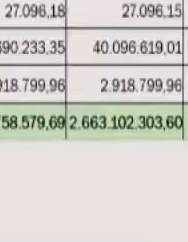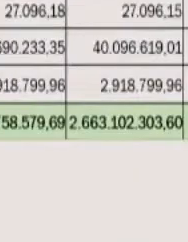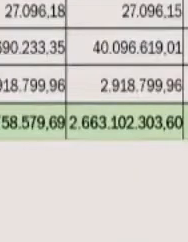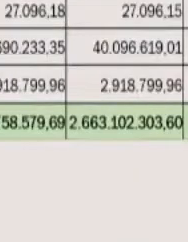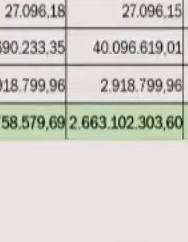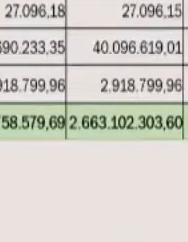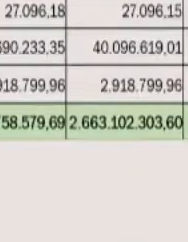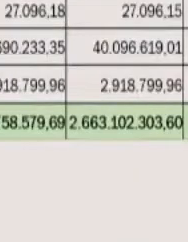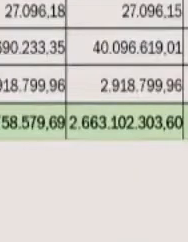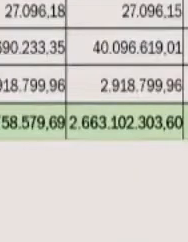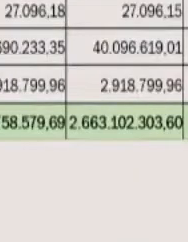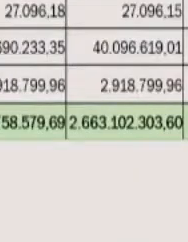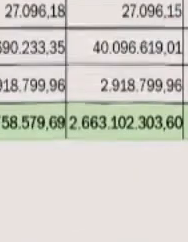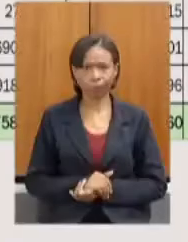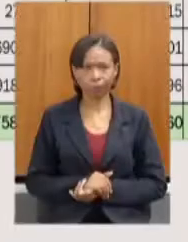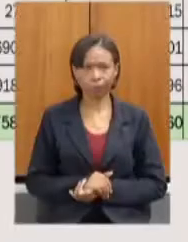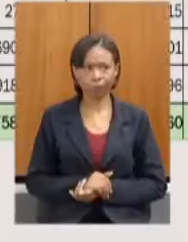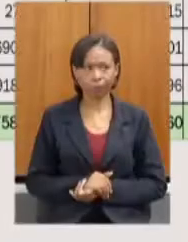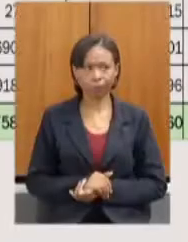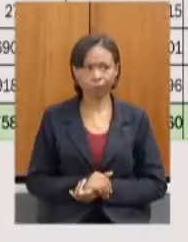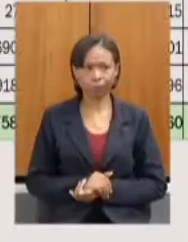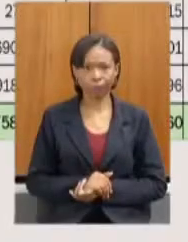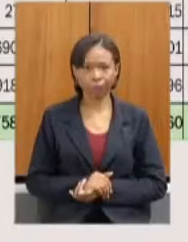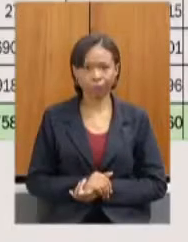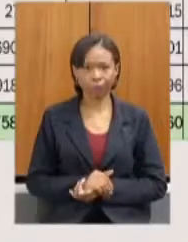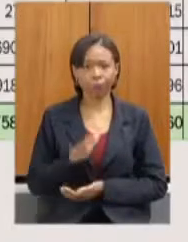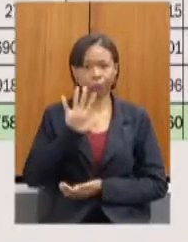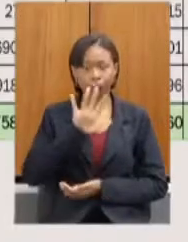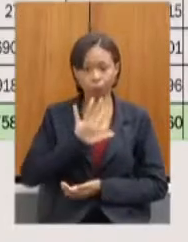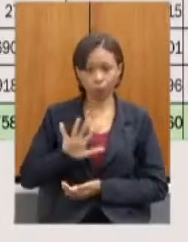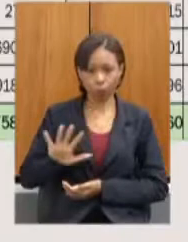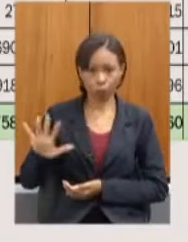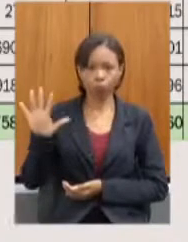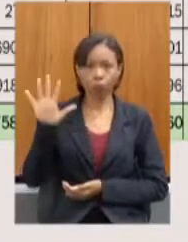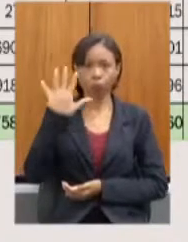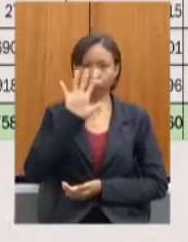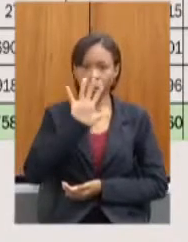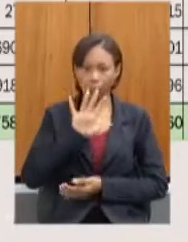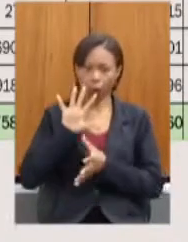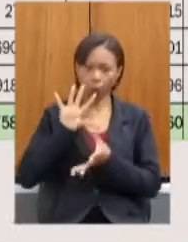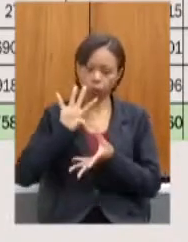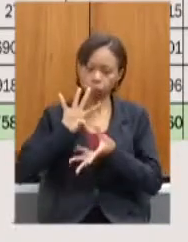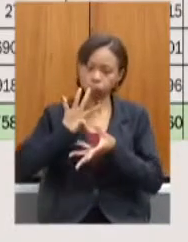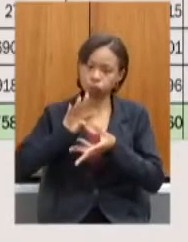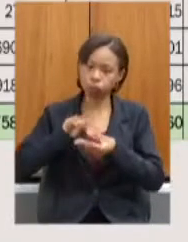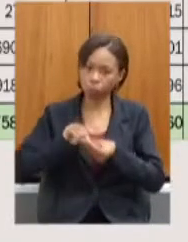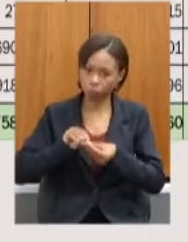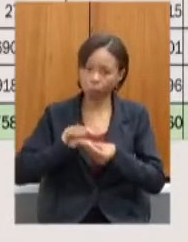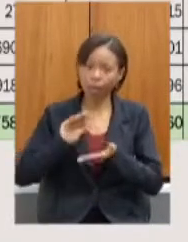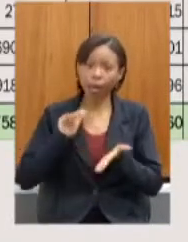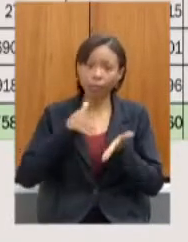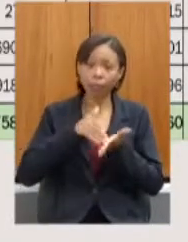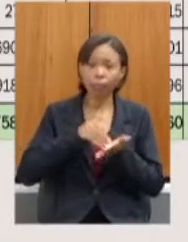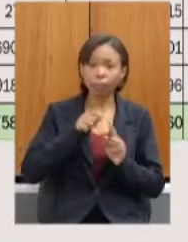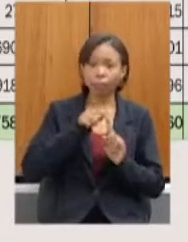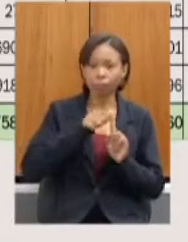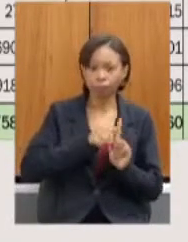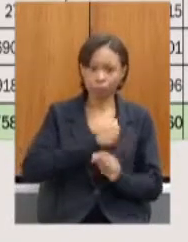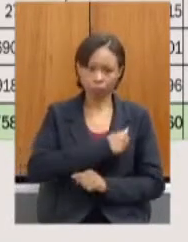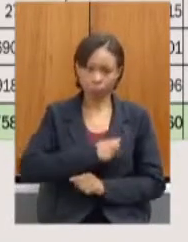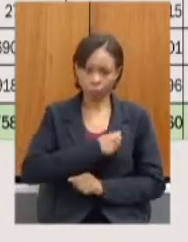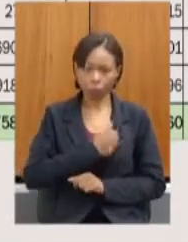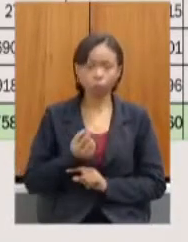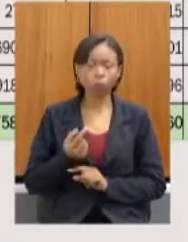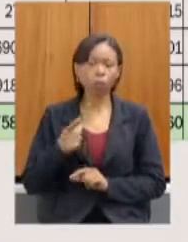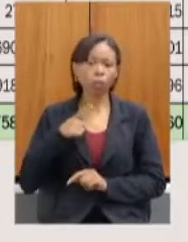passar bom então de uma forma geral o resumo é que até agosto o nós temos um crédito